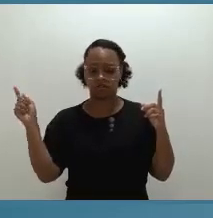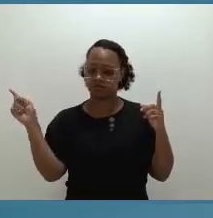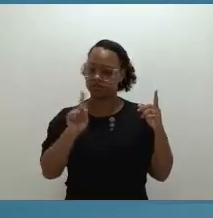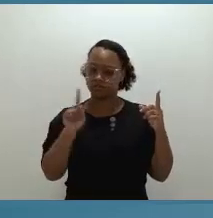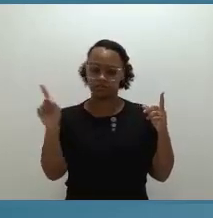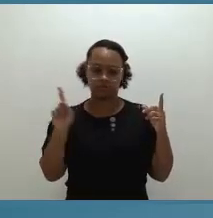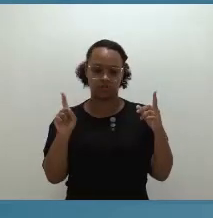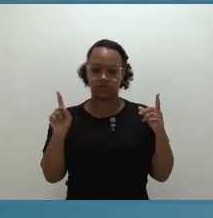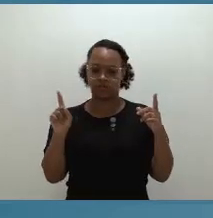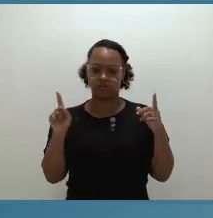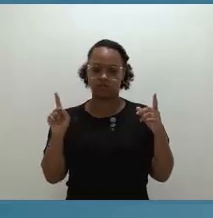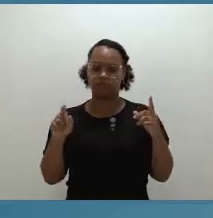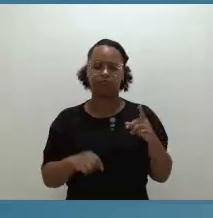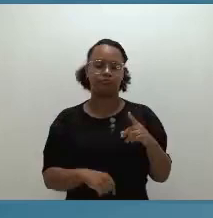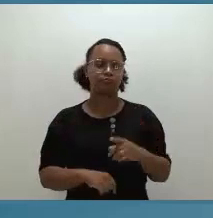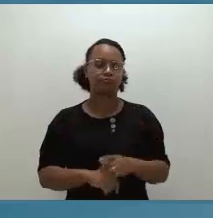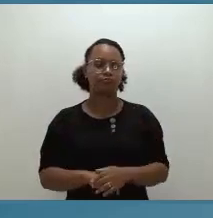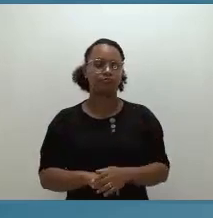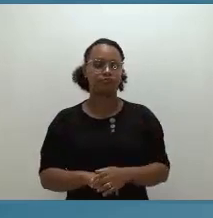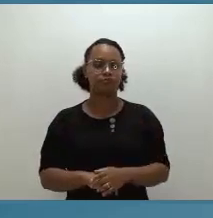Não, presidente, neste momento não.